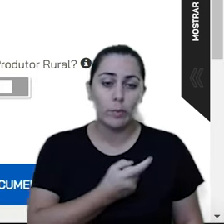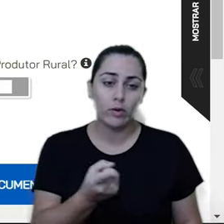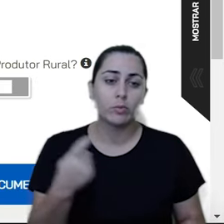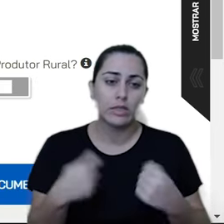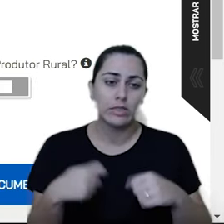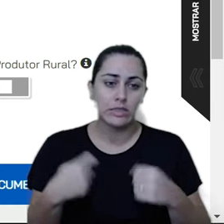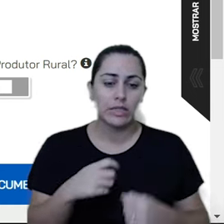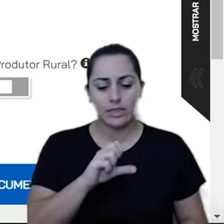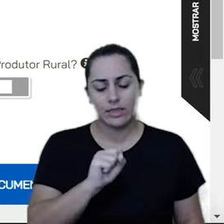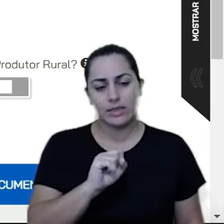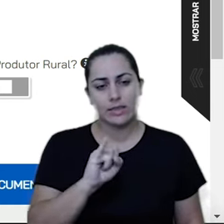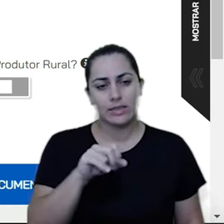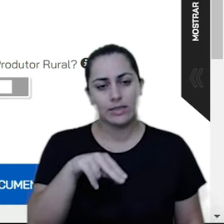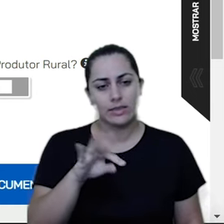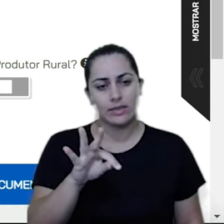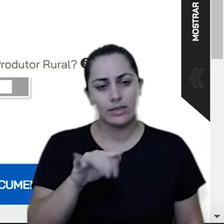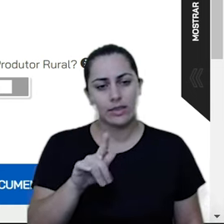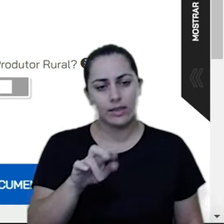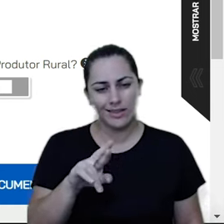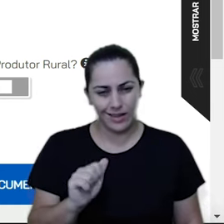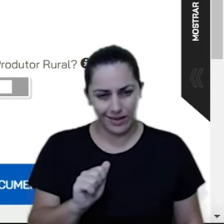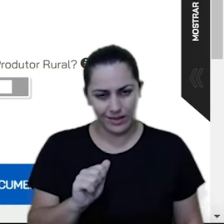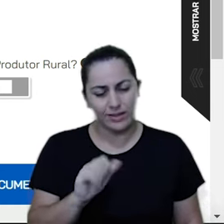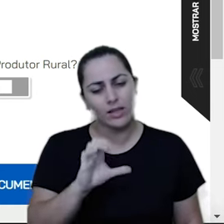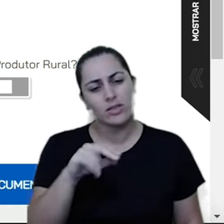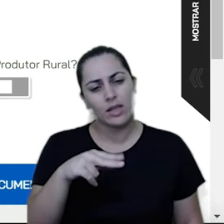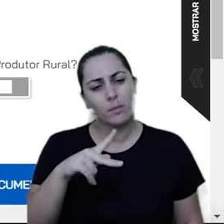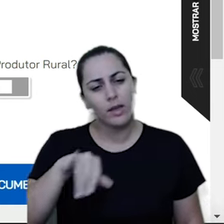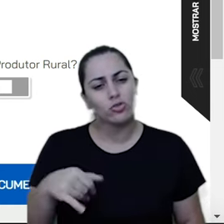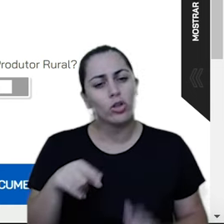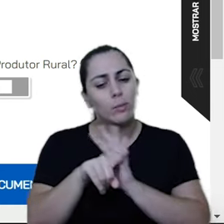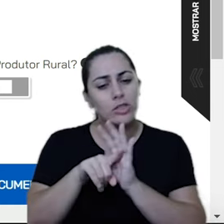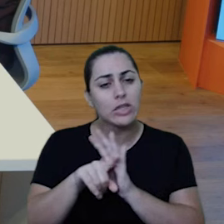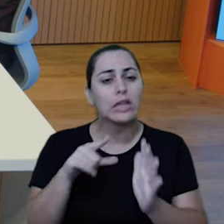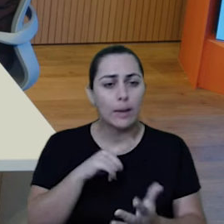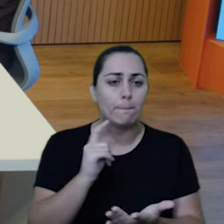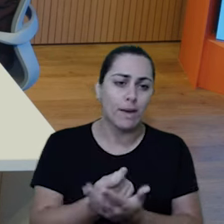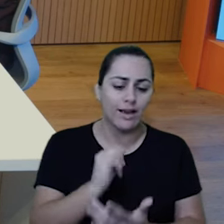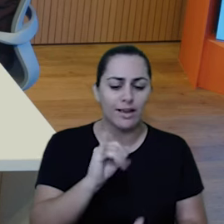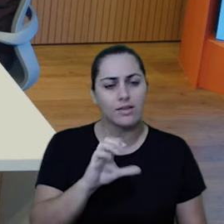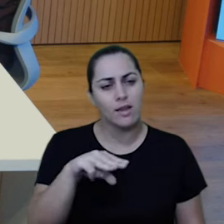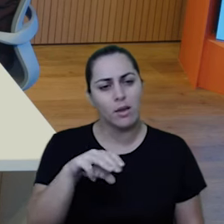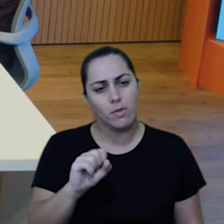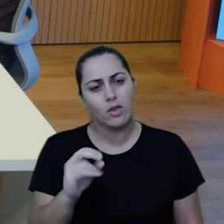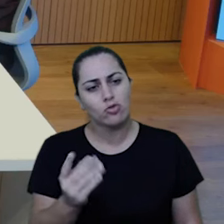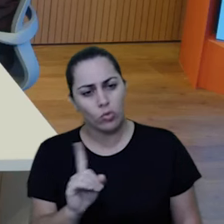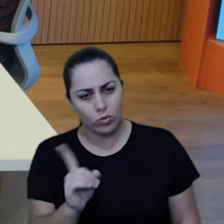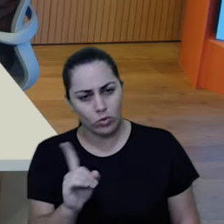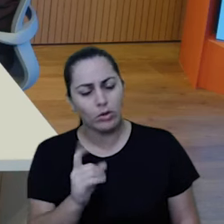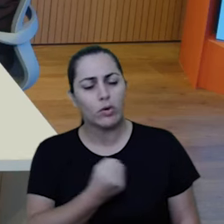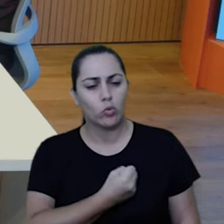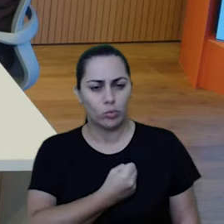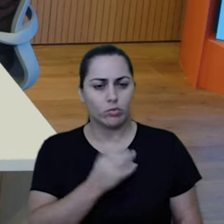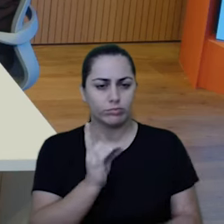estadual lá no se integra lá pega o CNPJ do seu cliente entra no isso vai apá se ele é contribuinte se el não é contribuinte e o número da